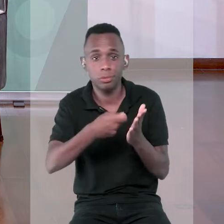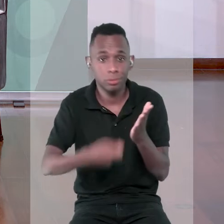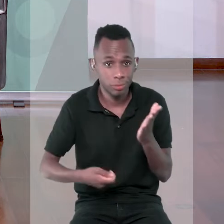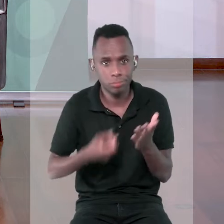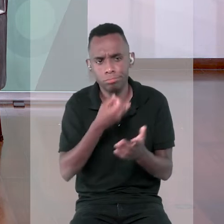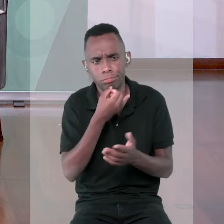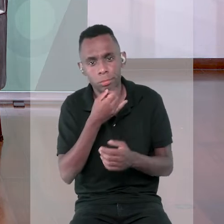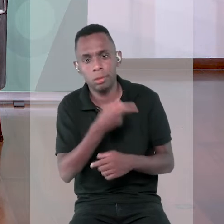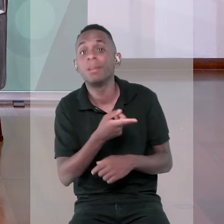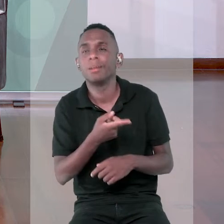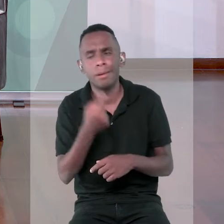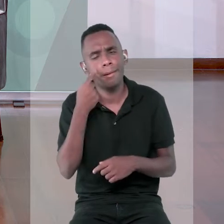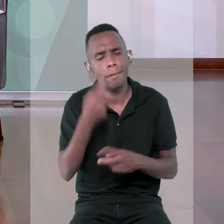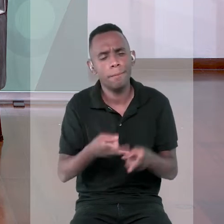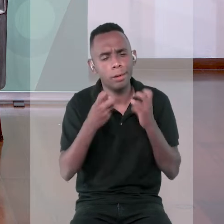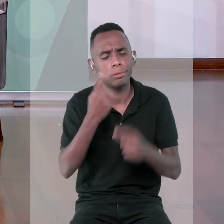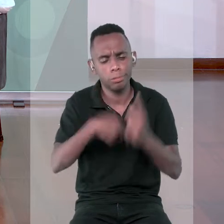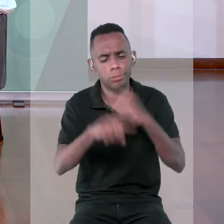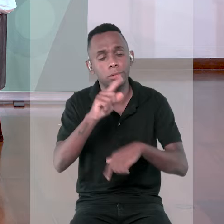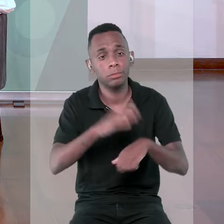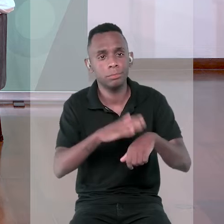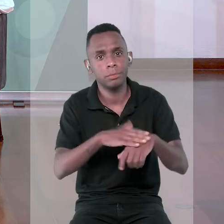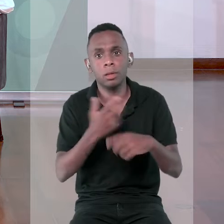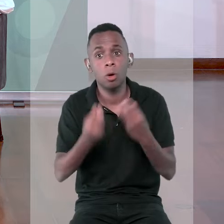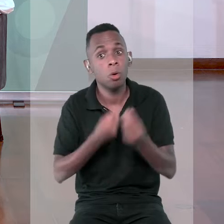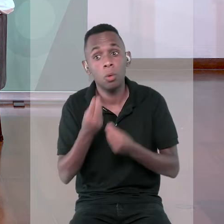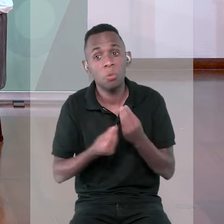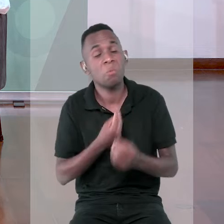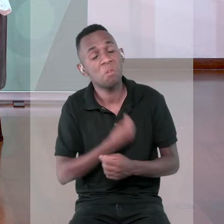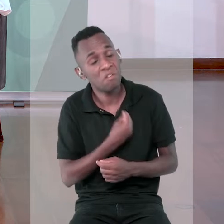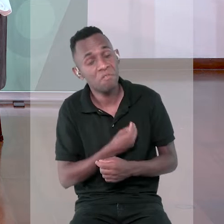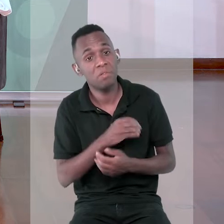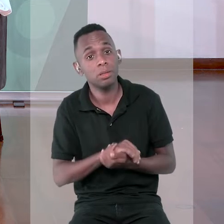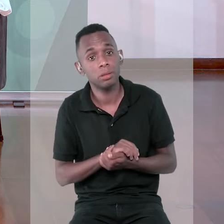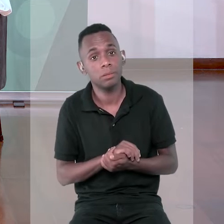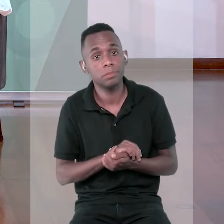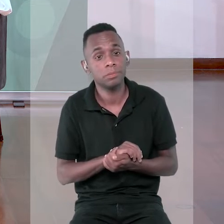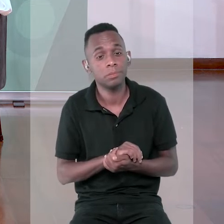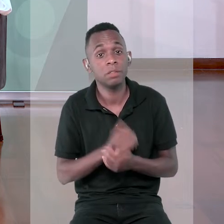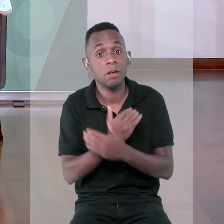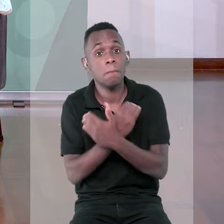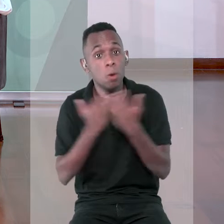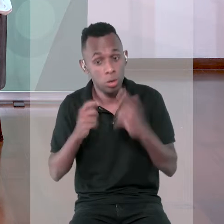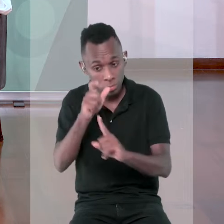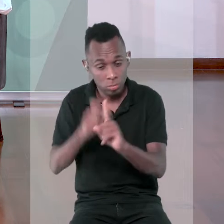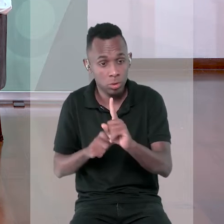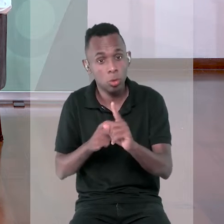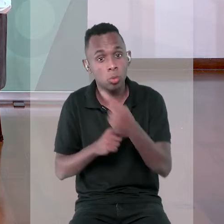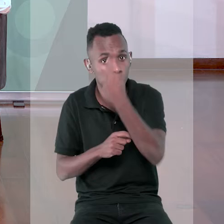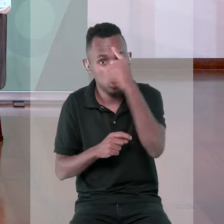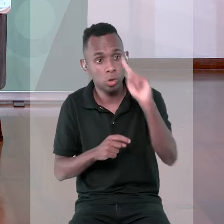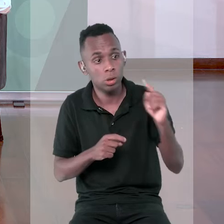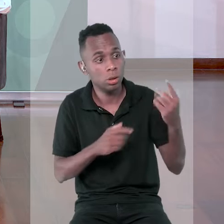Eu falo assim, ele pagou a língua dele, né, gente? Porque, vocês acreditam, olha as curiosidades da vida, né? Ele vai morrer no dia que a Joana